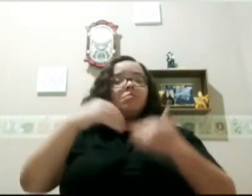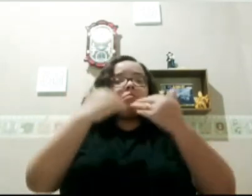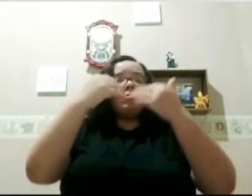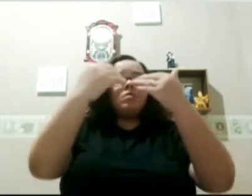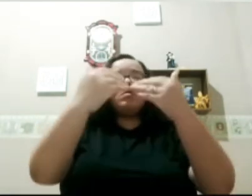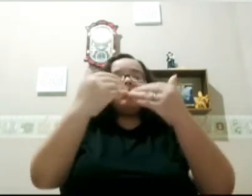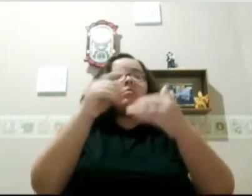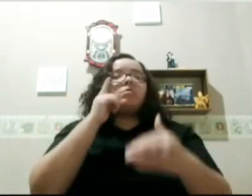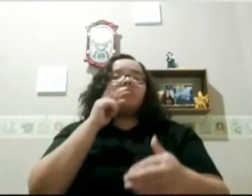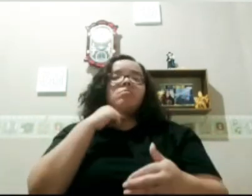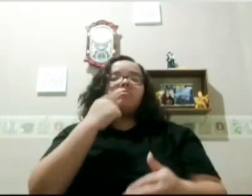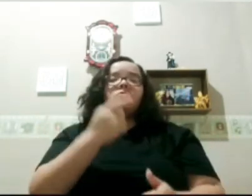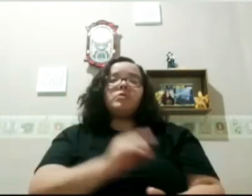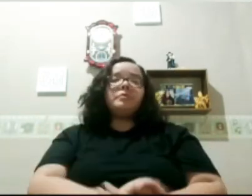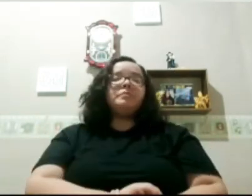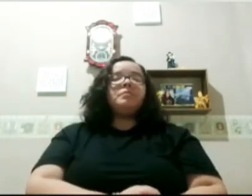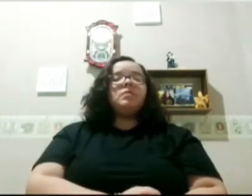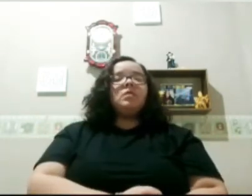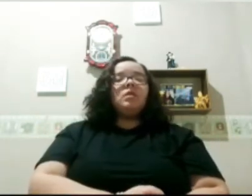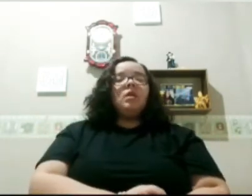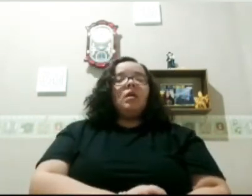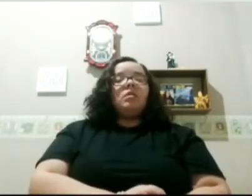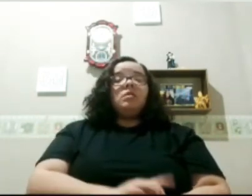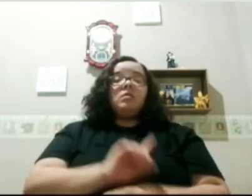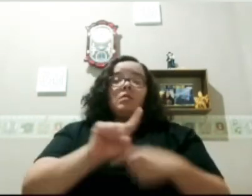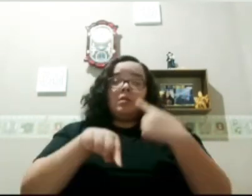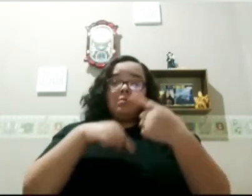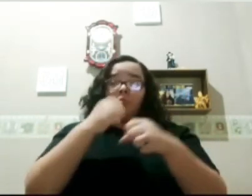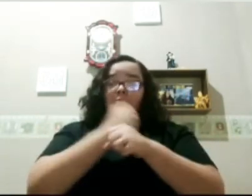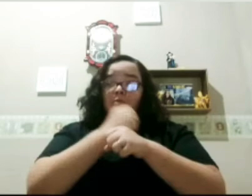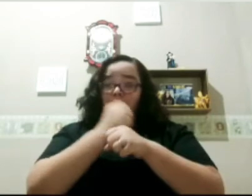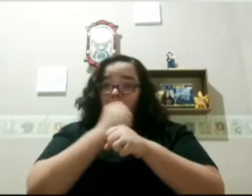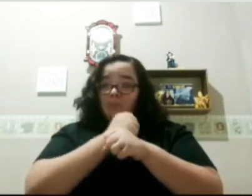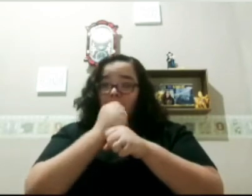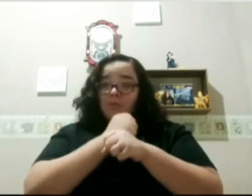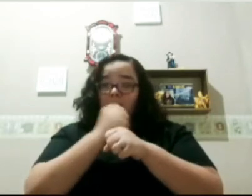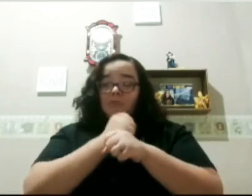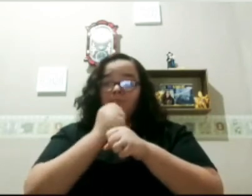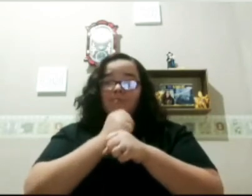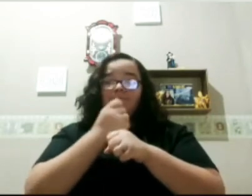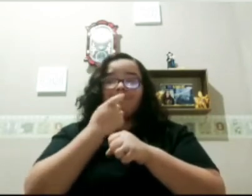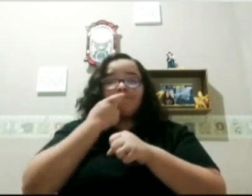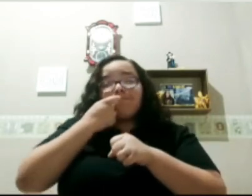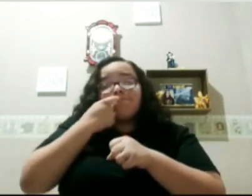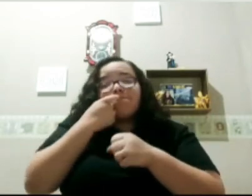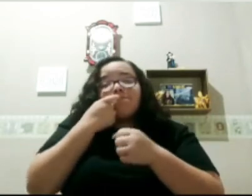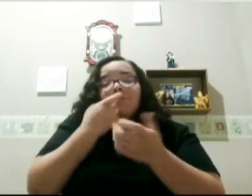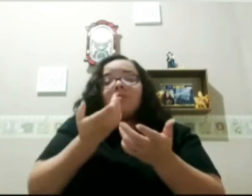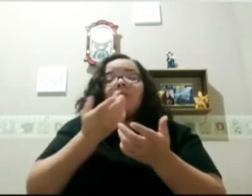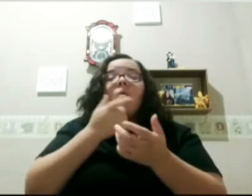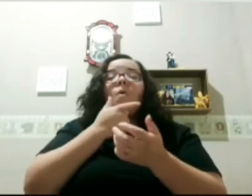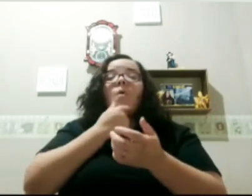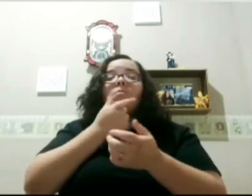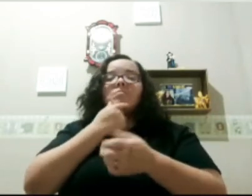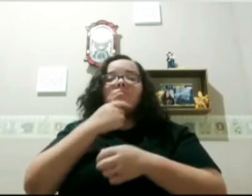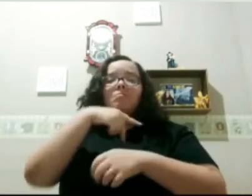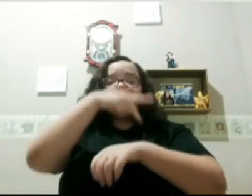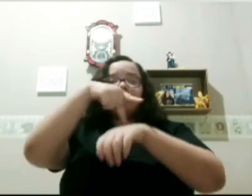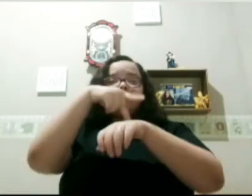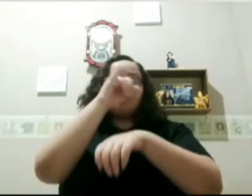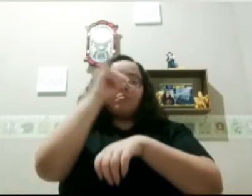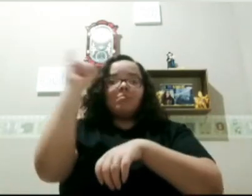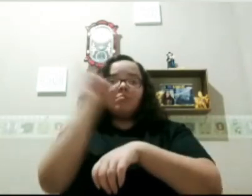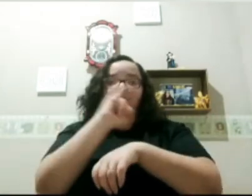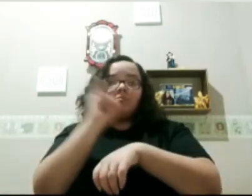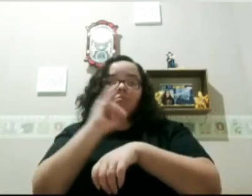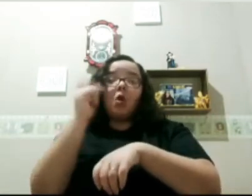conseguiu levar a sua ideia adiante. E aí, 5 aninhos depois, ou seja, bem pertinho, um